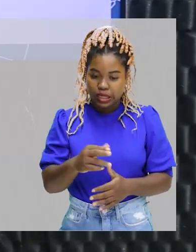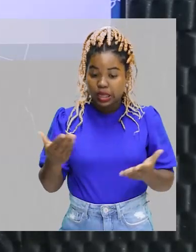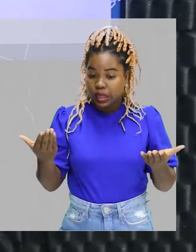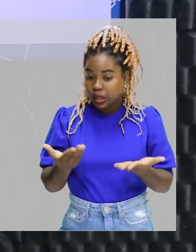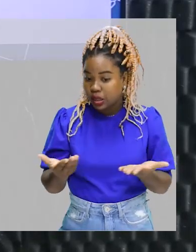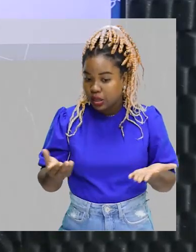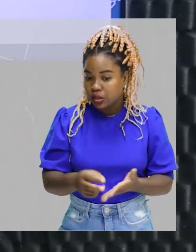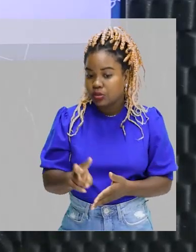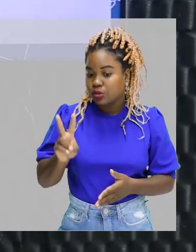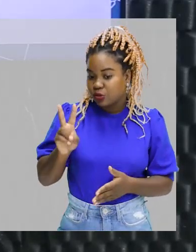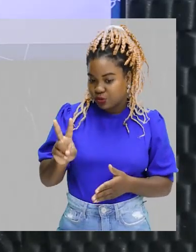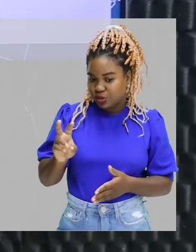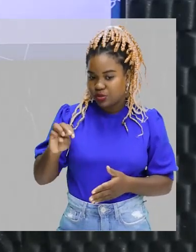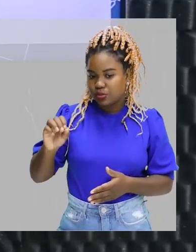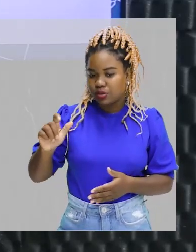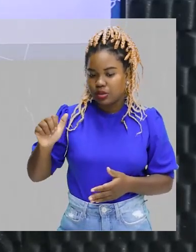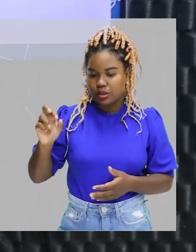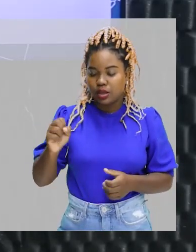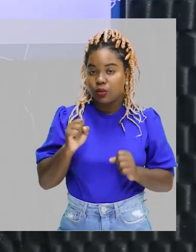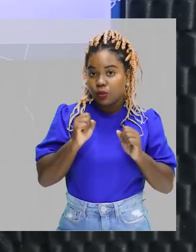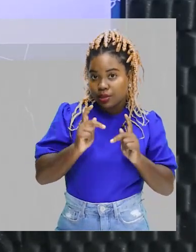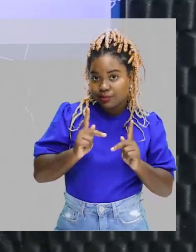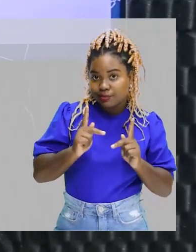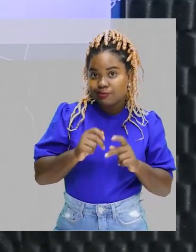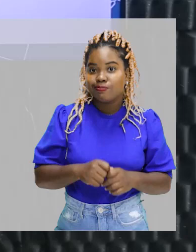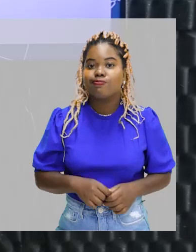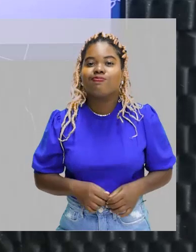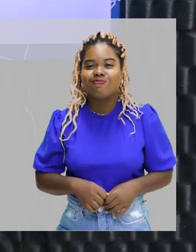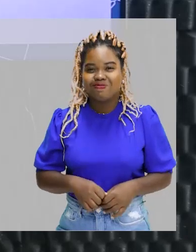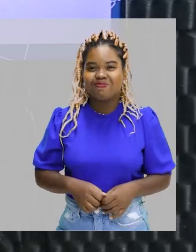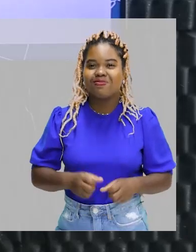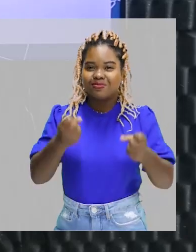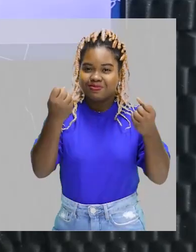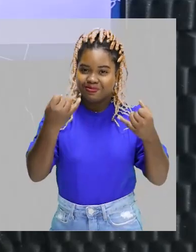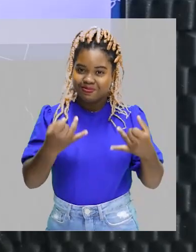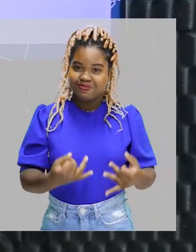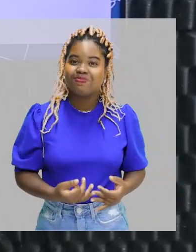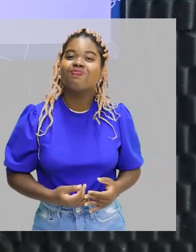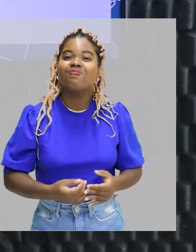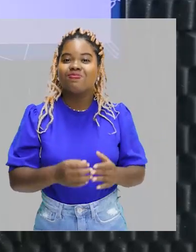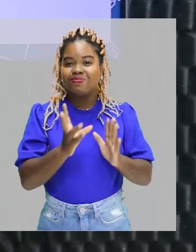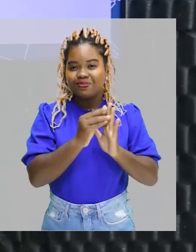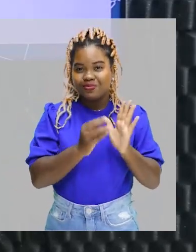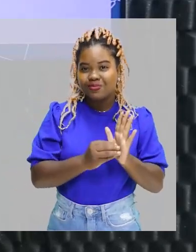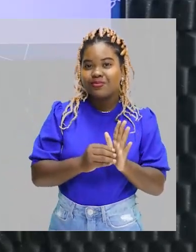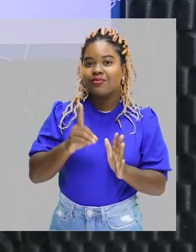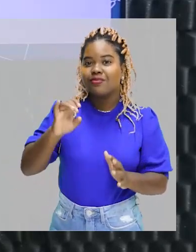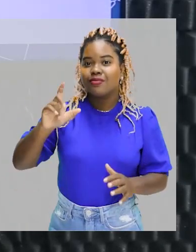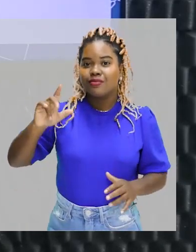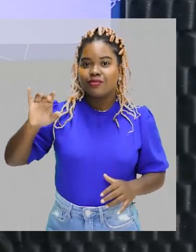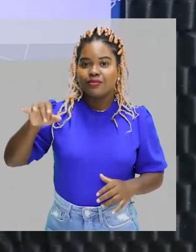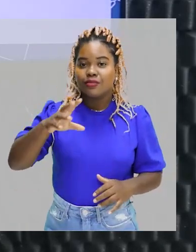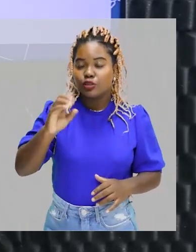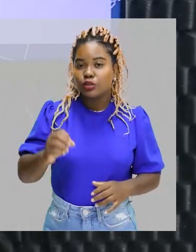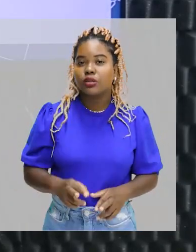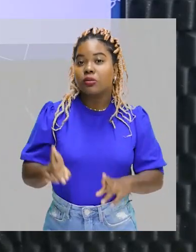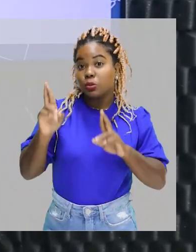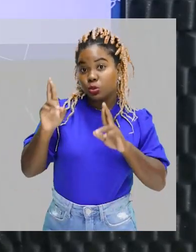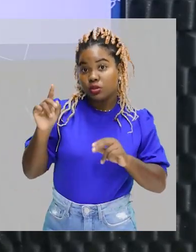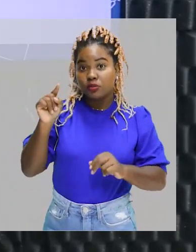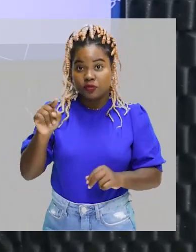agora 2 molar. Tudo bem, turminha? Então, um pouquinho sobre diluição das soluções. Eu espero que vocês